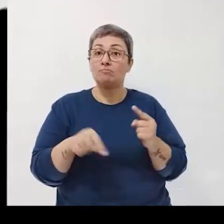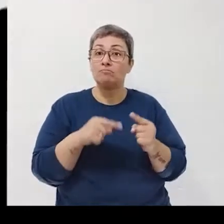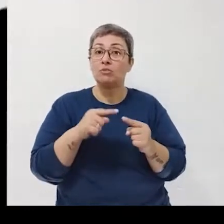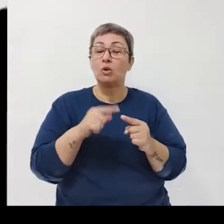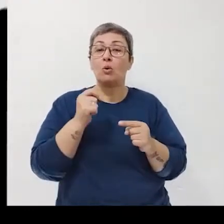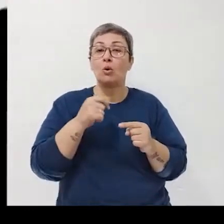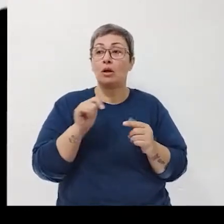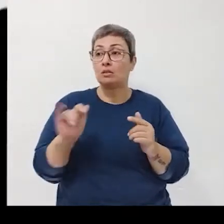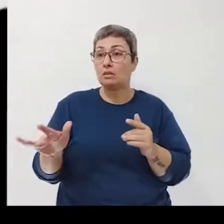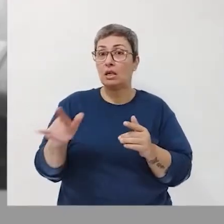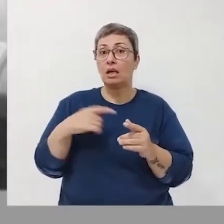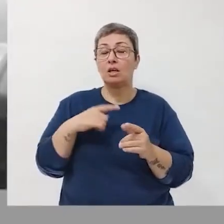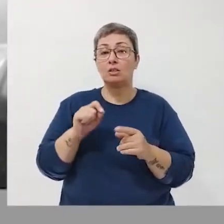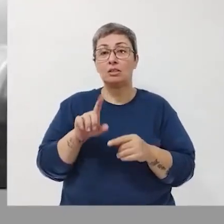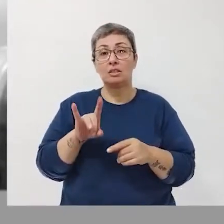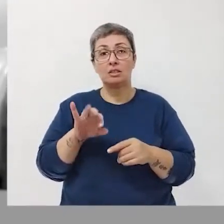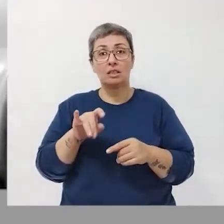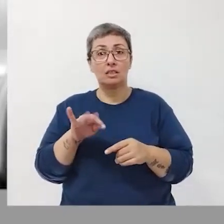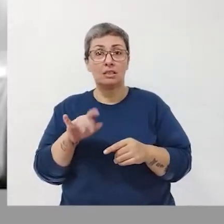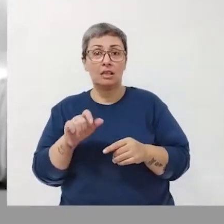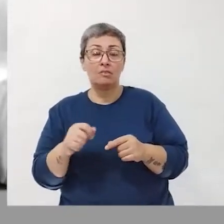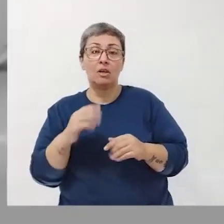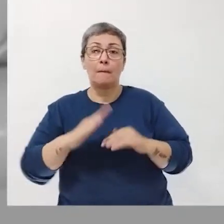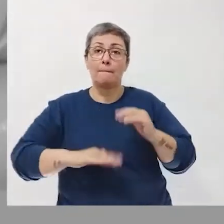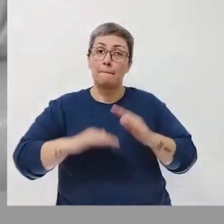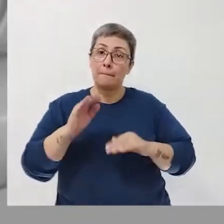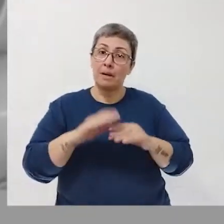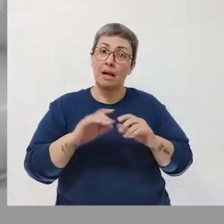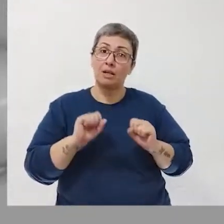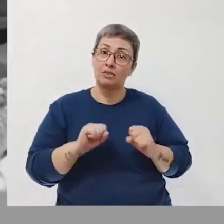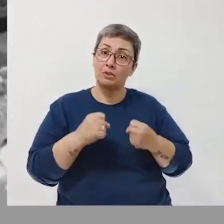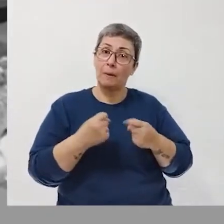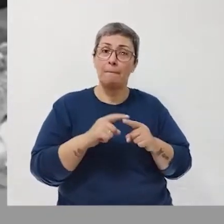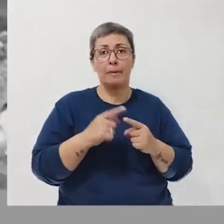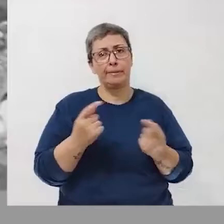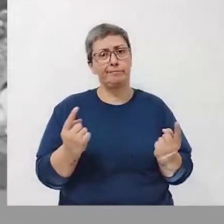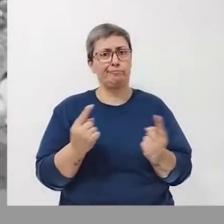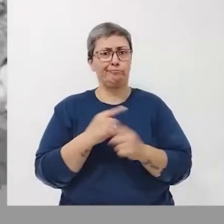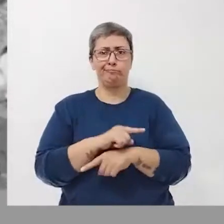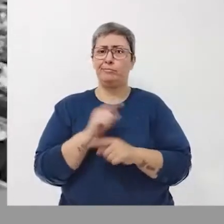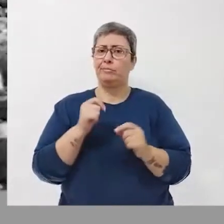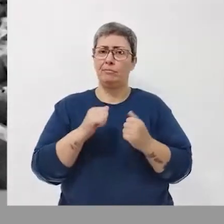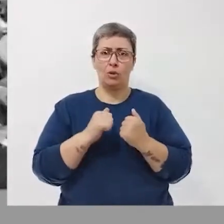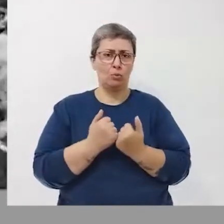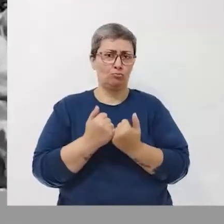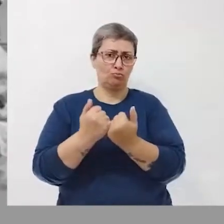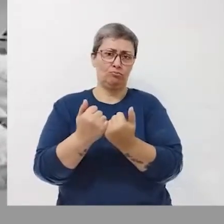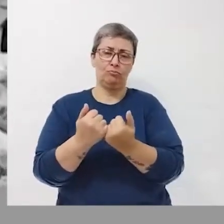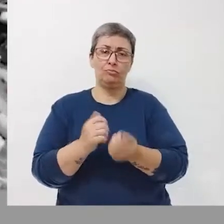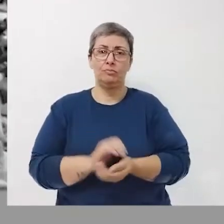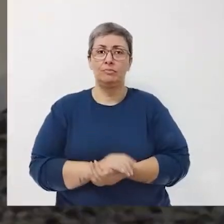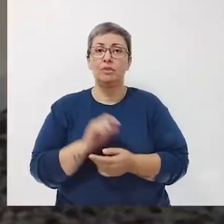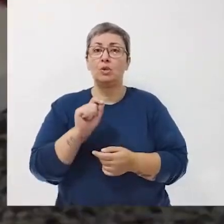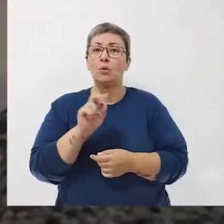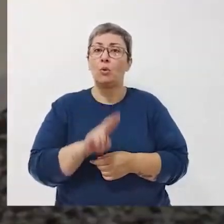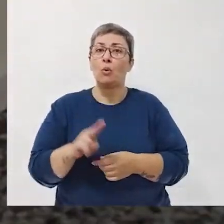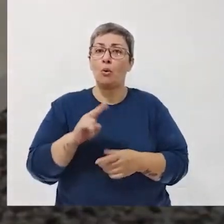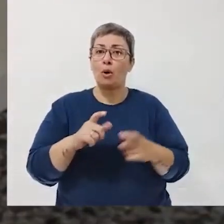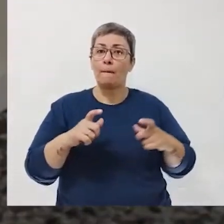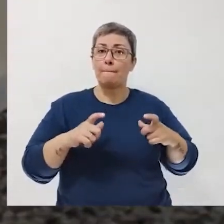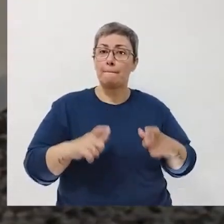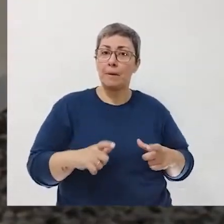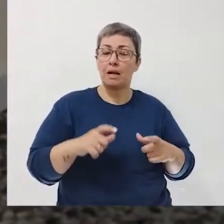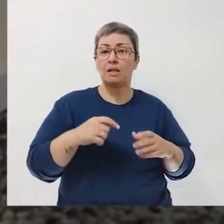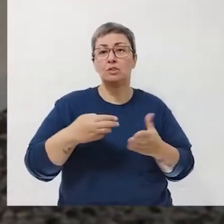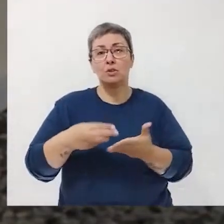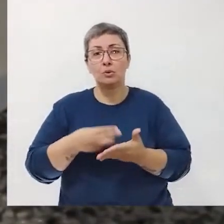deixar de lado os descartáveis. São práticos em questão de esforço, mas inviáveis em matéria de sustentabilidade. Use pratos e